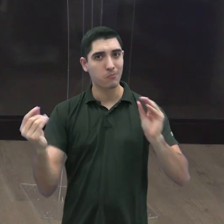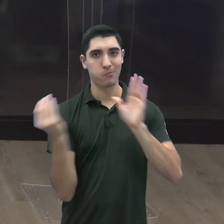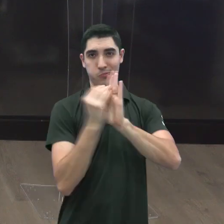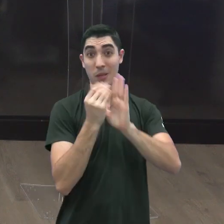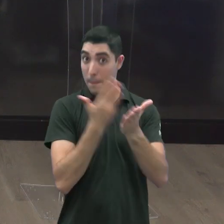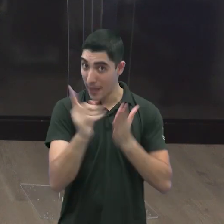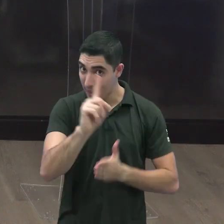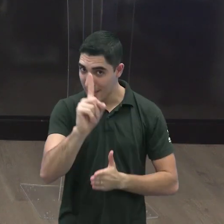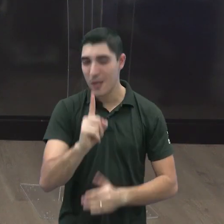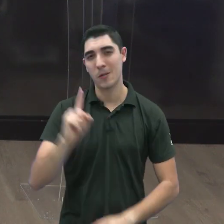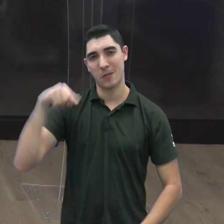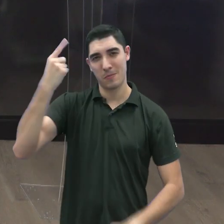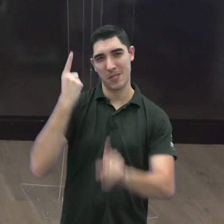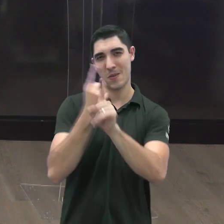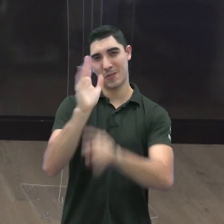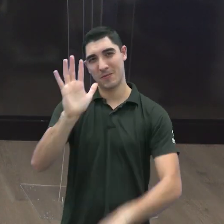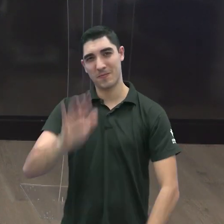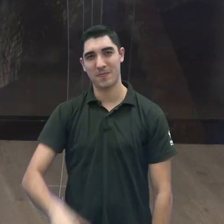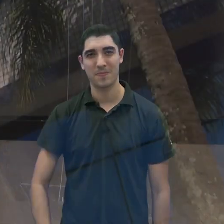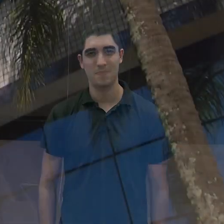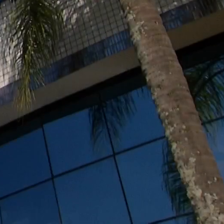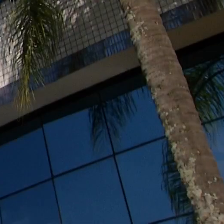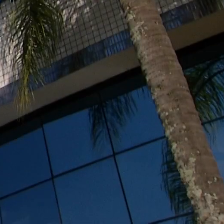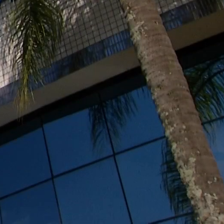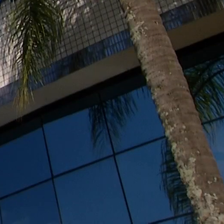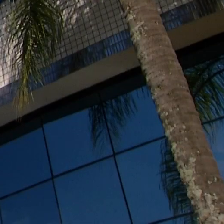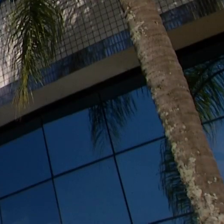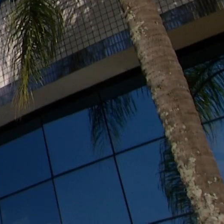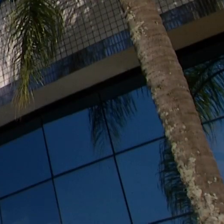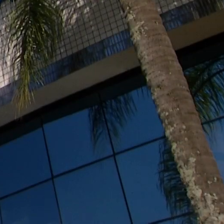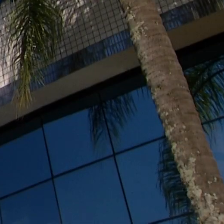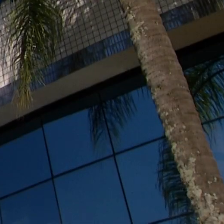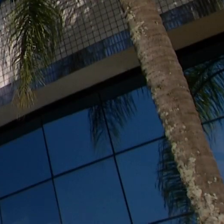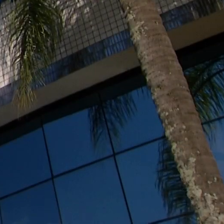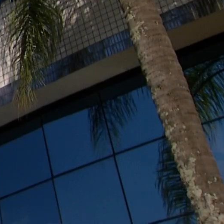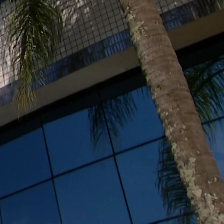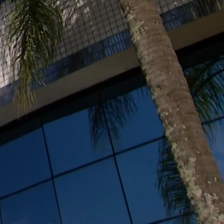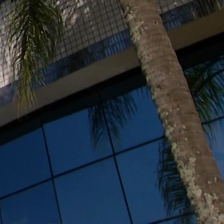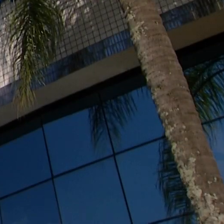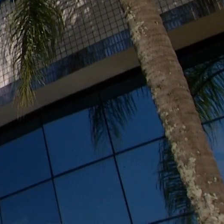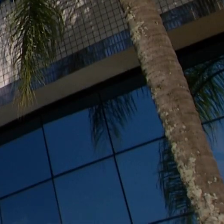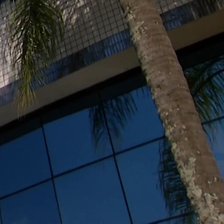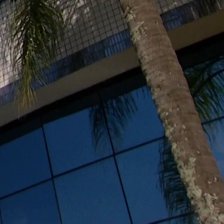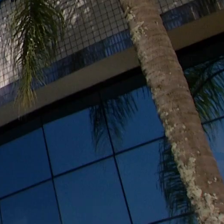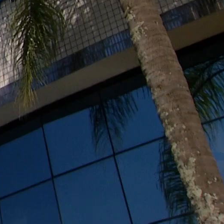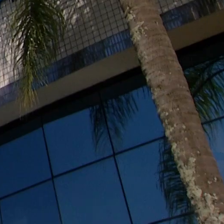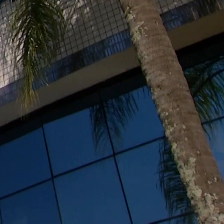nome de rua. Então não perca. Até mais!